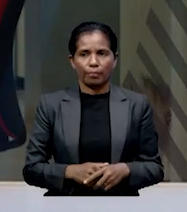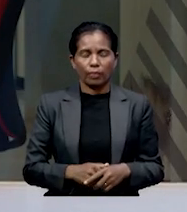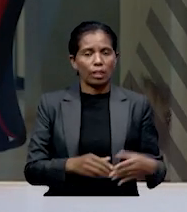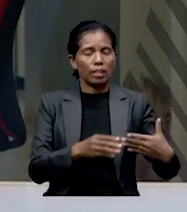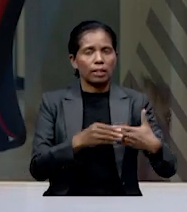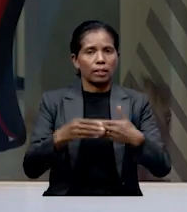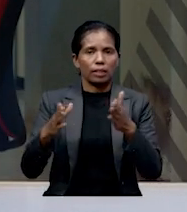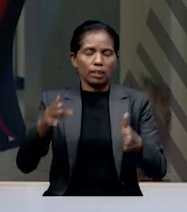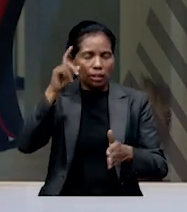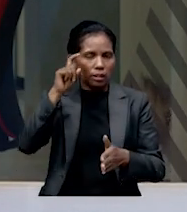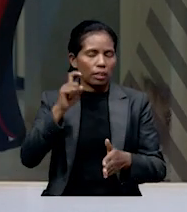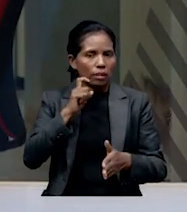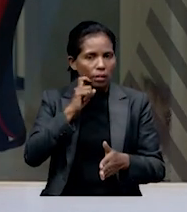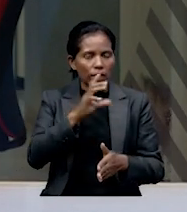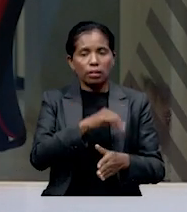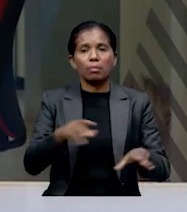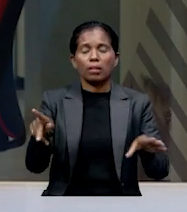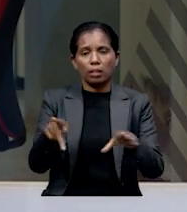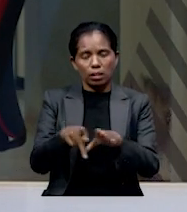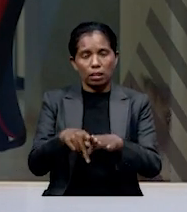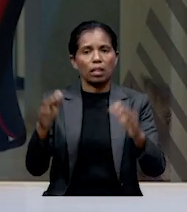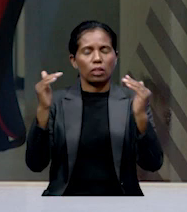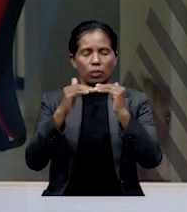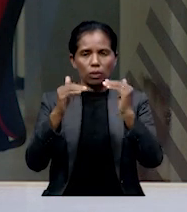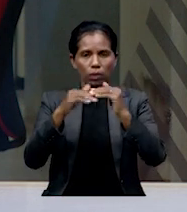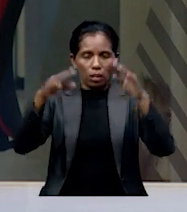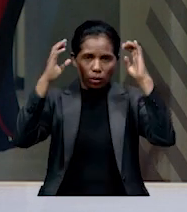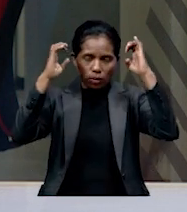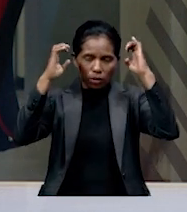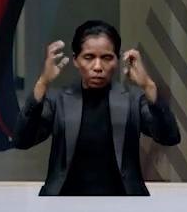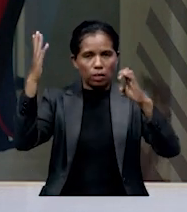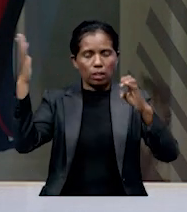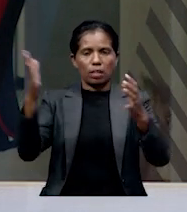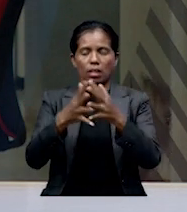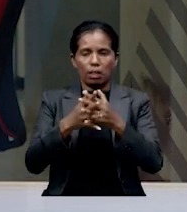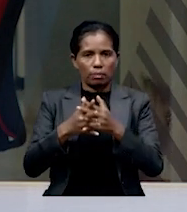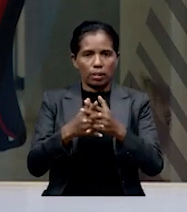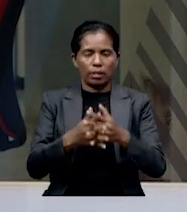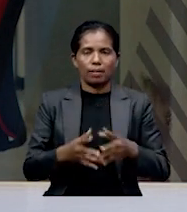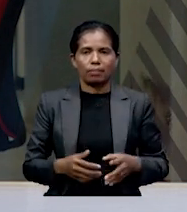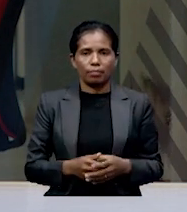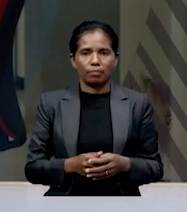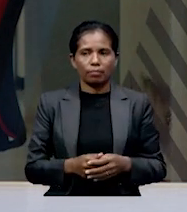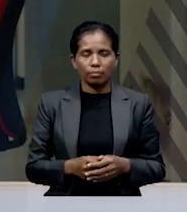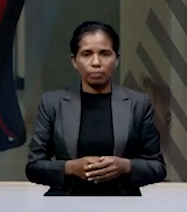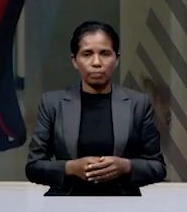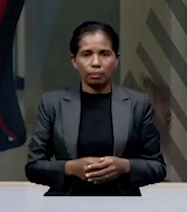Líder nacional Kairala Sanana Guzmán se participa em Cimeira Educação e Estados Unidos da América.